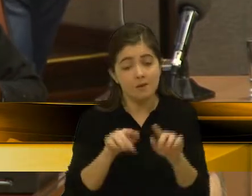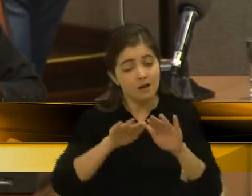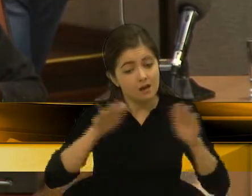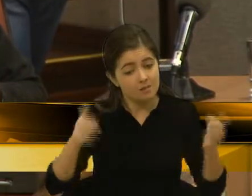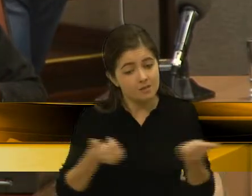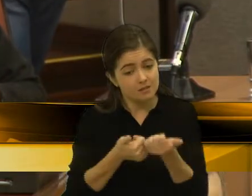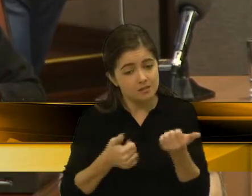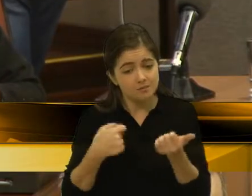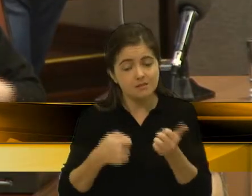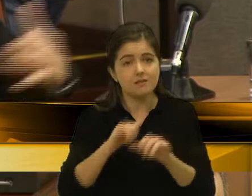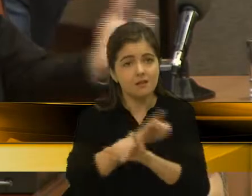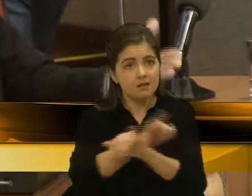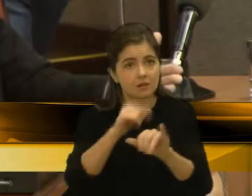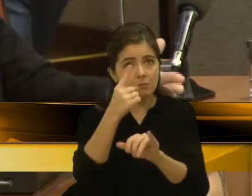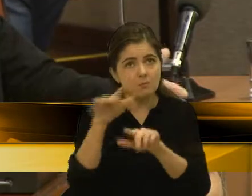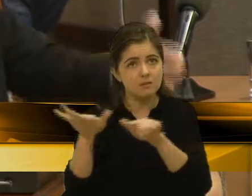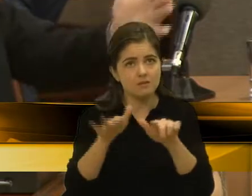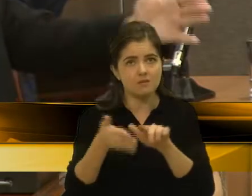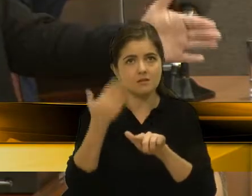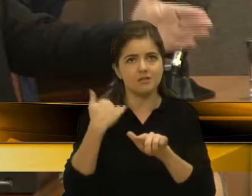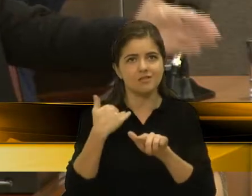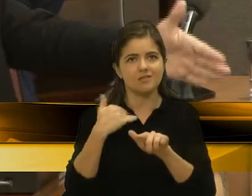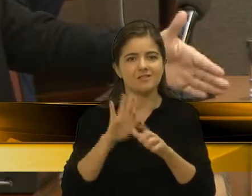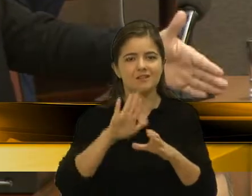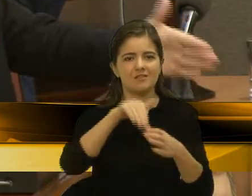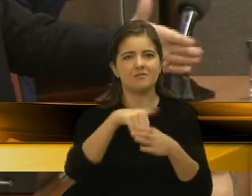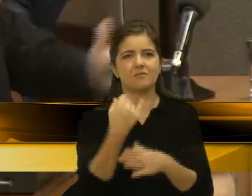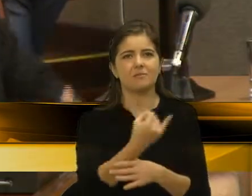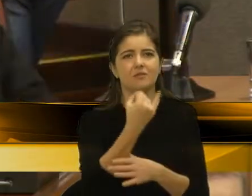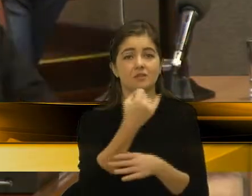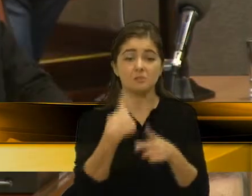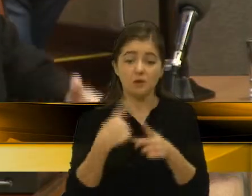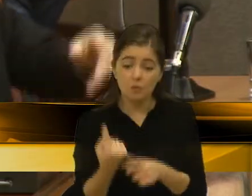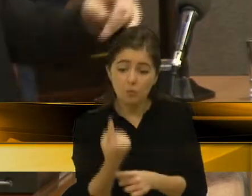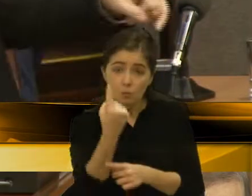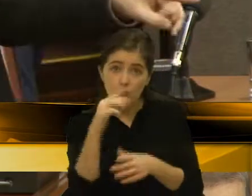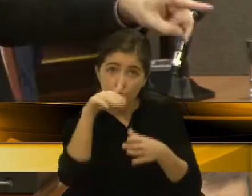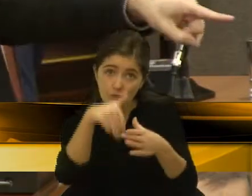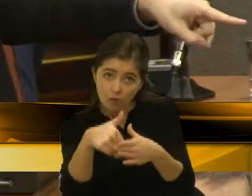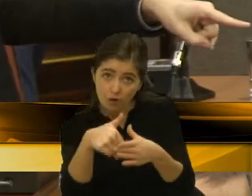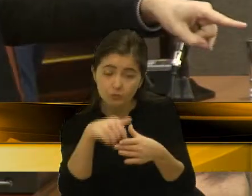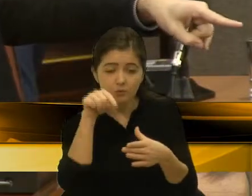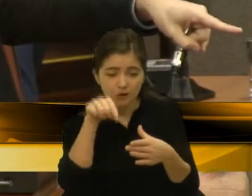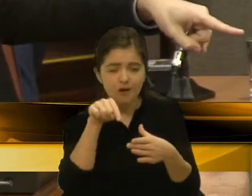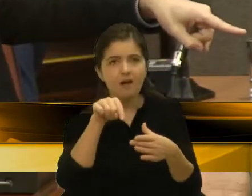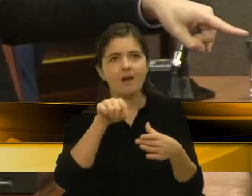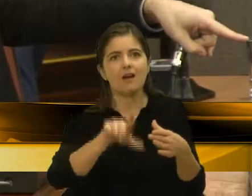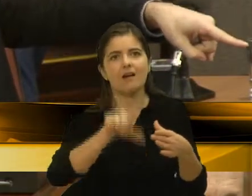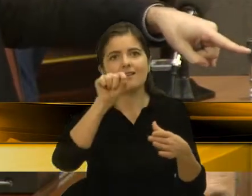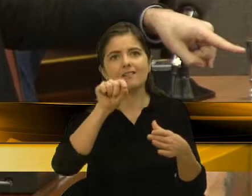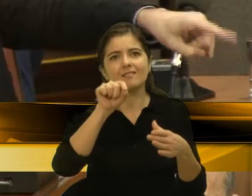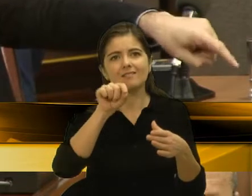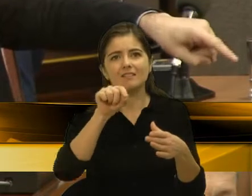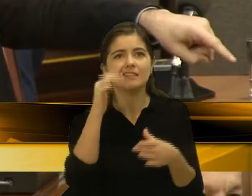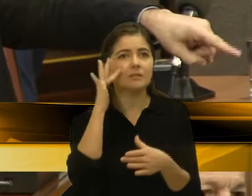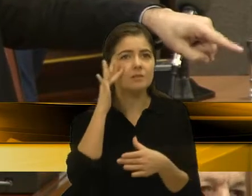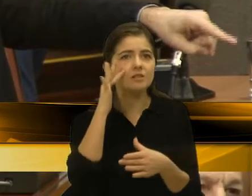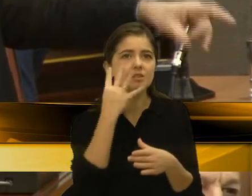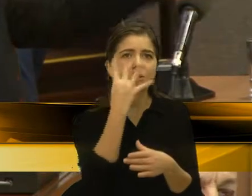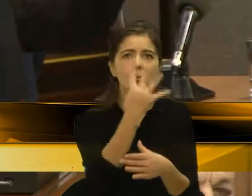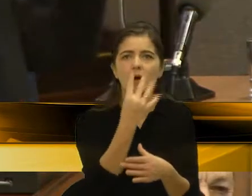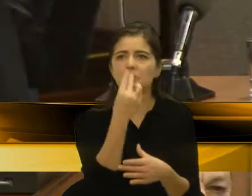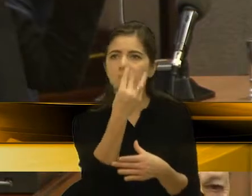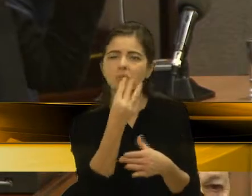que noticiar uma semana antes essas votações, porque o voto, ele decide. Imagina se tivesse saído mais 3, 4 vereadores e que tinha que